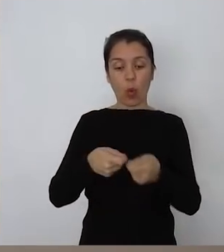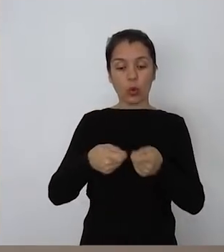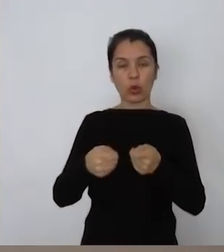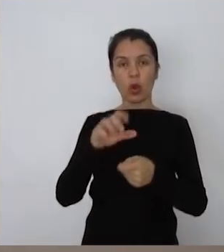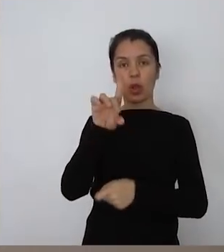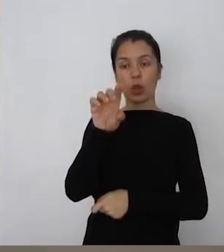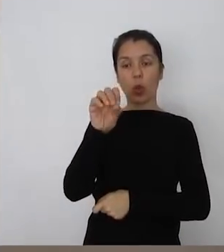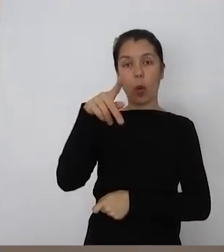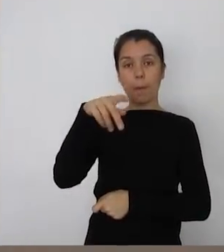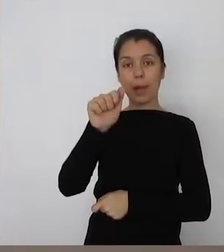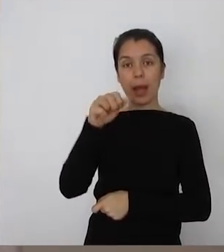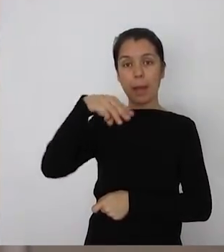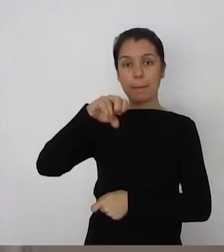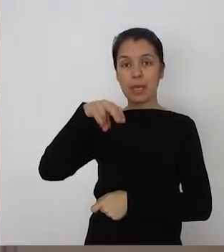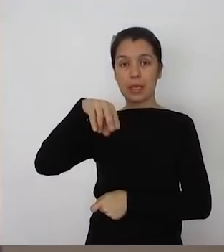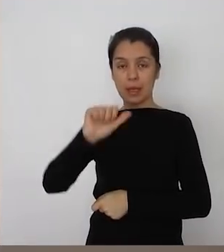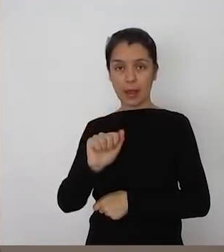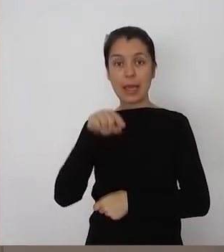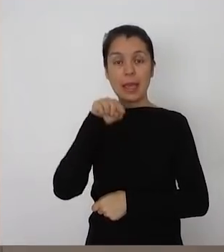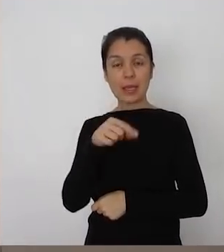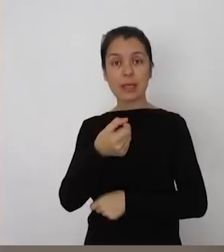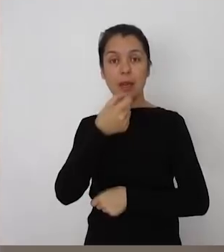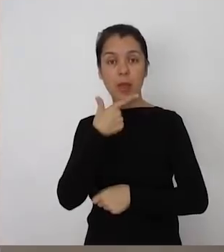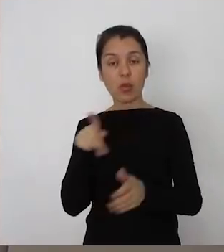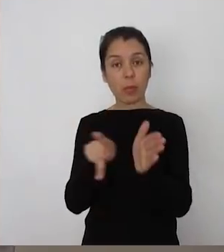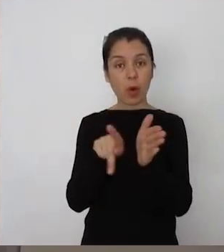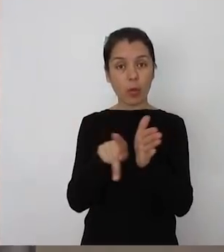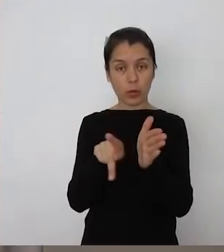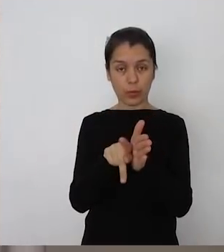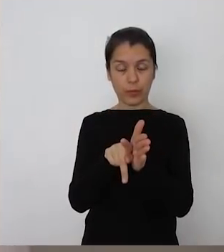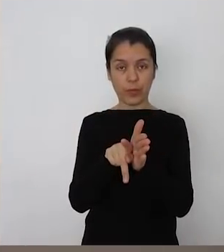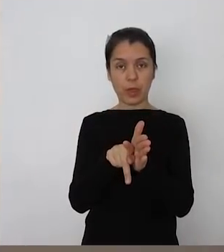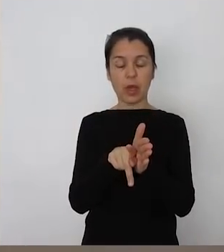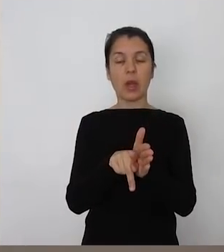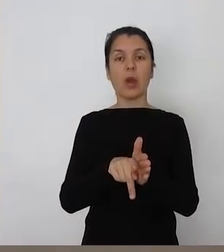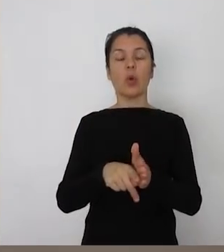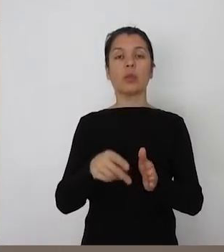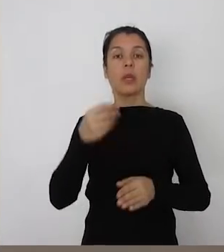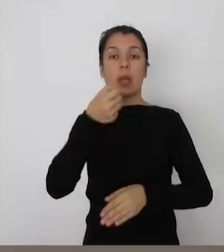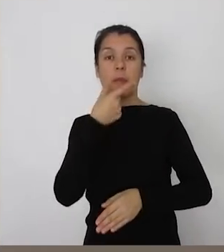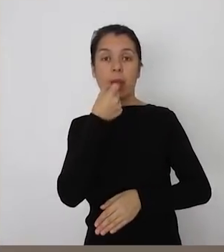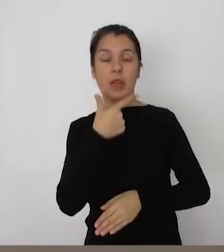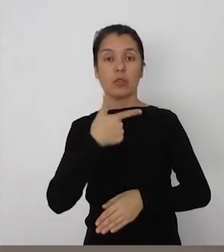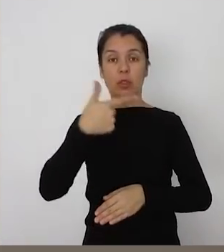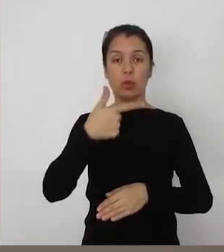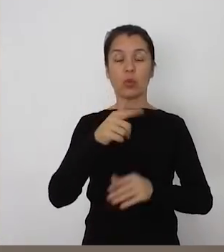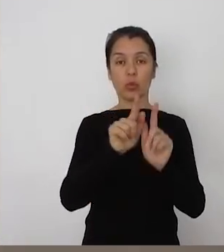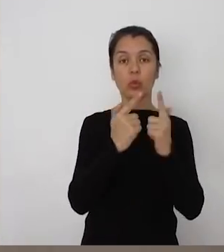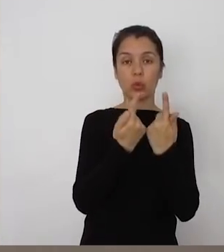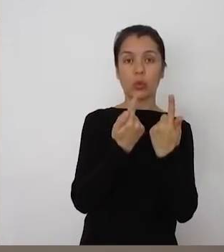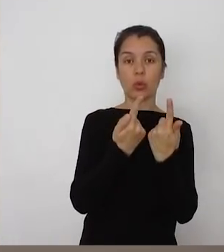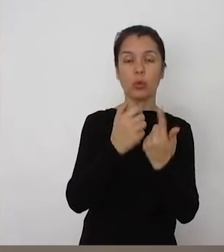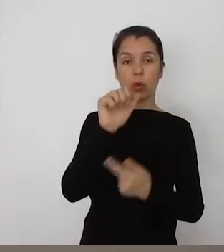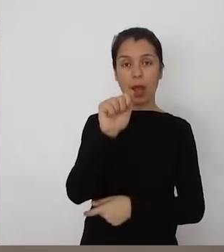surto psicótico. Então essa via mesolímbica, vocês estão vendo aqui comigo, olhem bem lá, via mesolímbica, aqui ó, mesolímbica, ela vem aqui desde essa